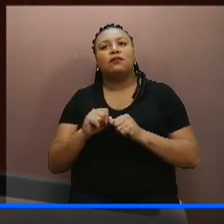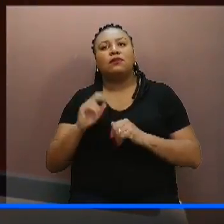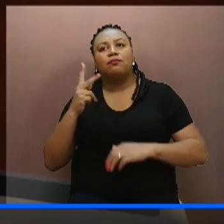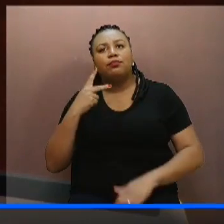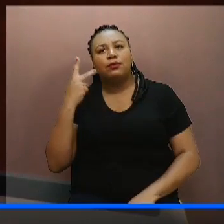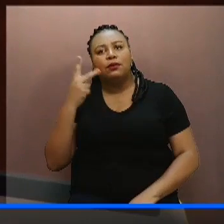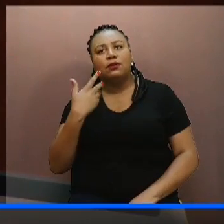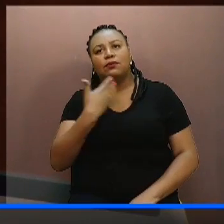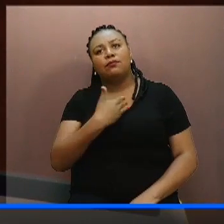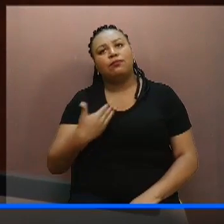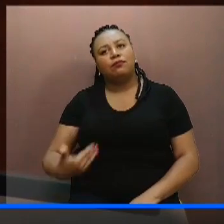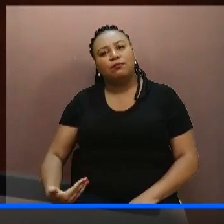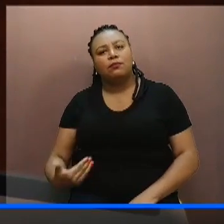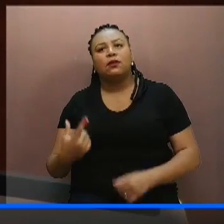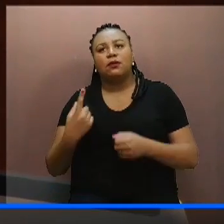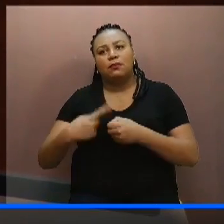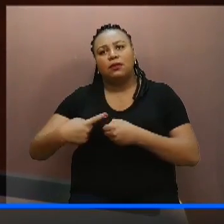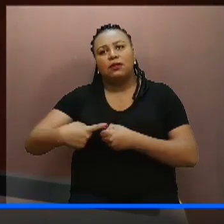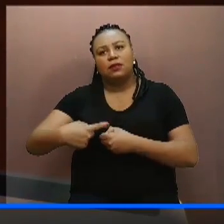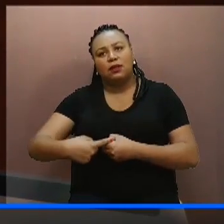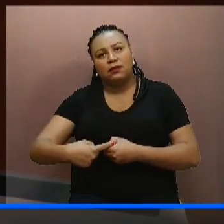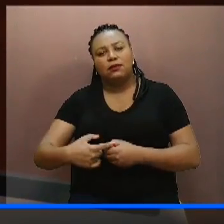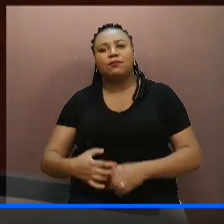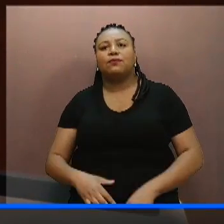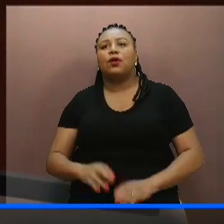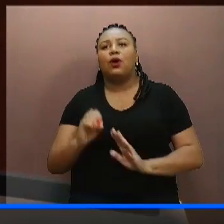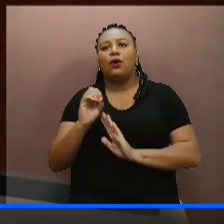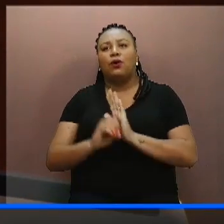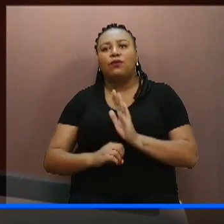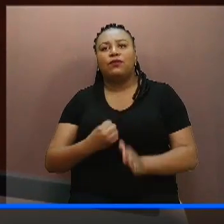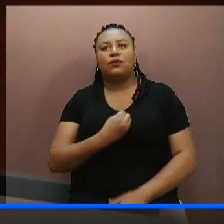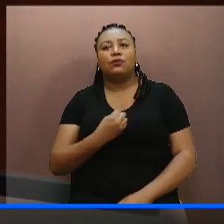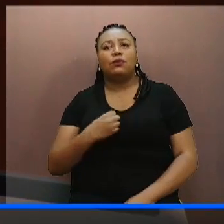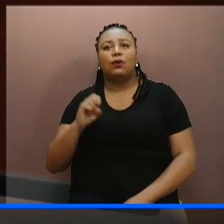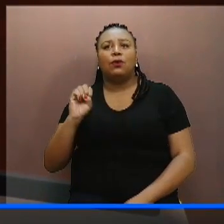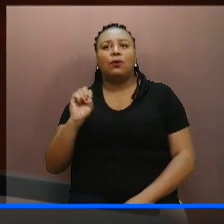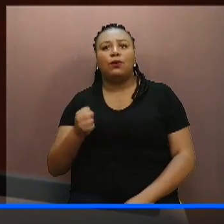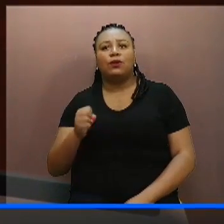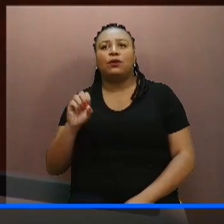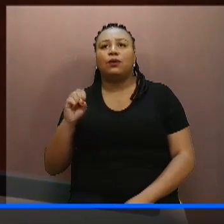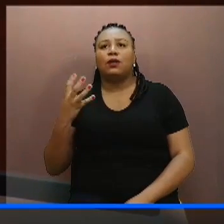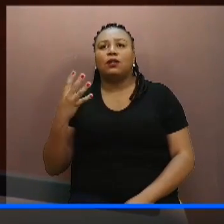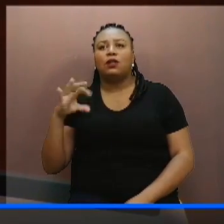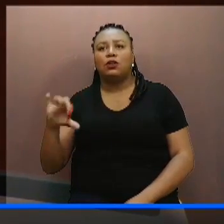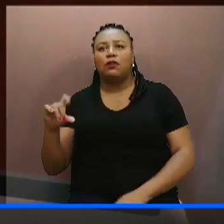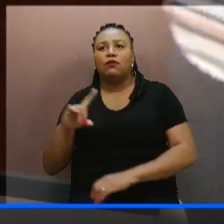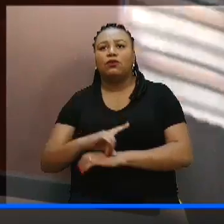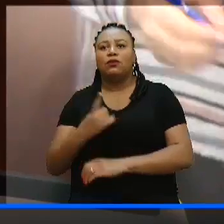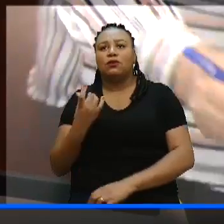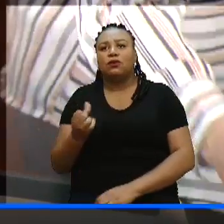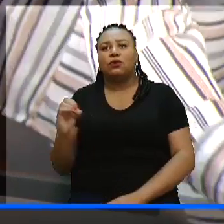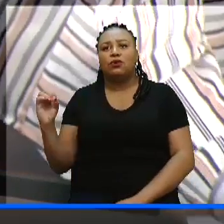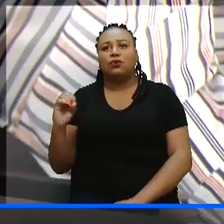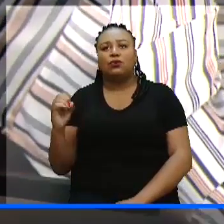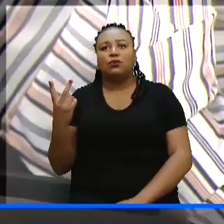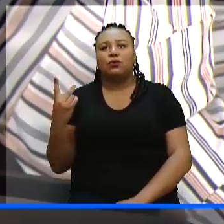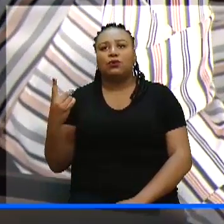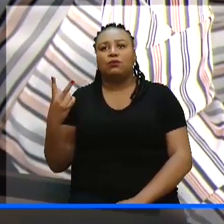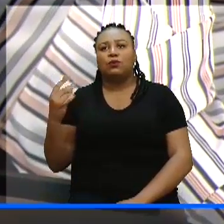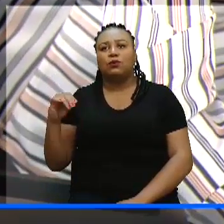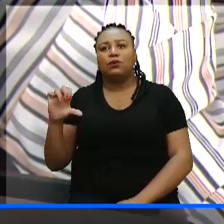políticas públicas para os municípios ofícios números 8 e 49 de 16 de outubro de 2019